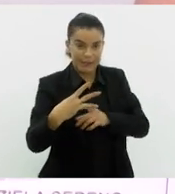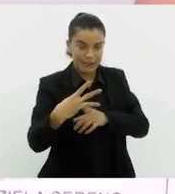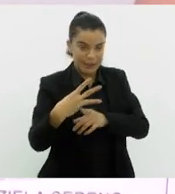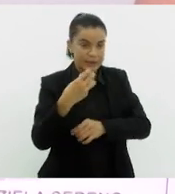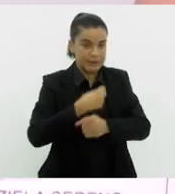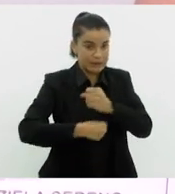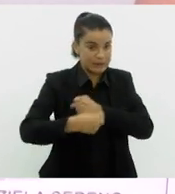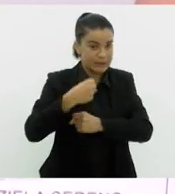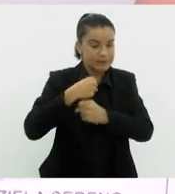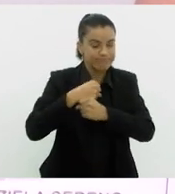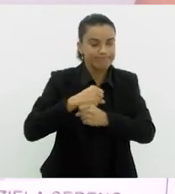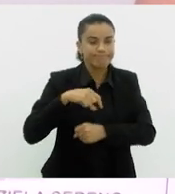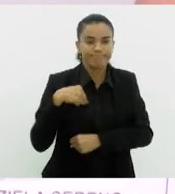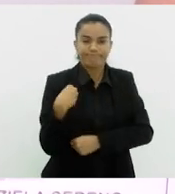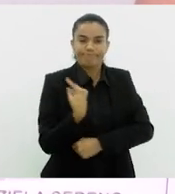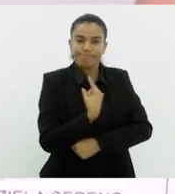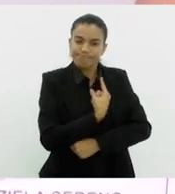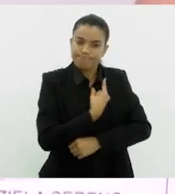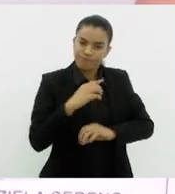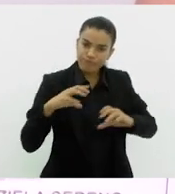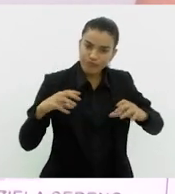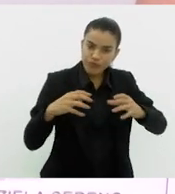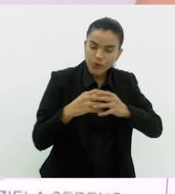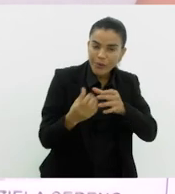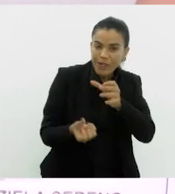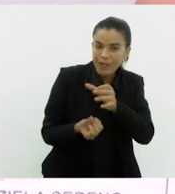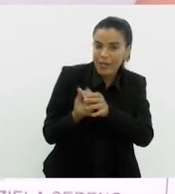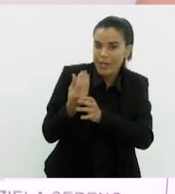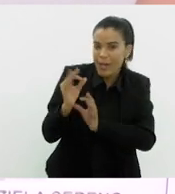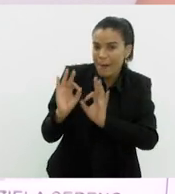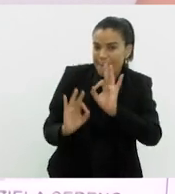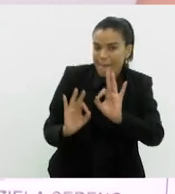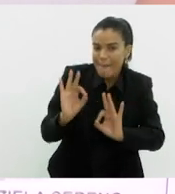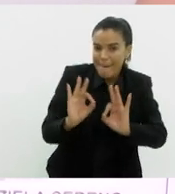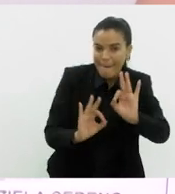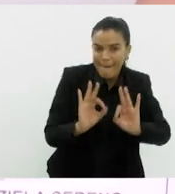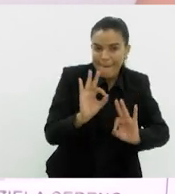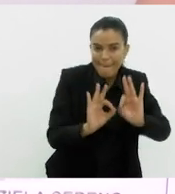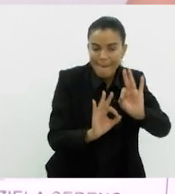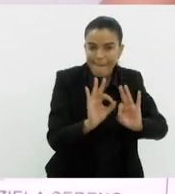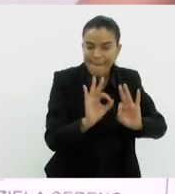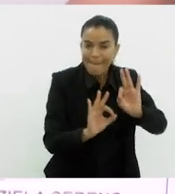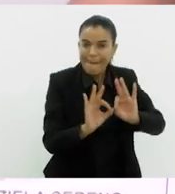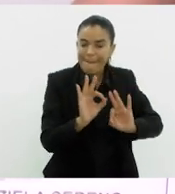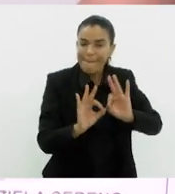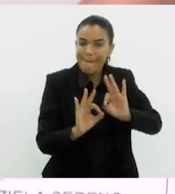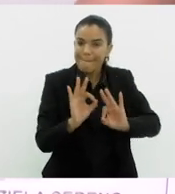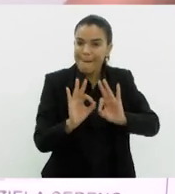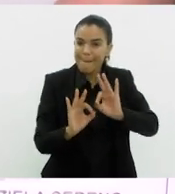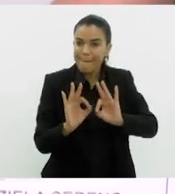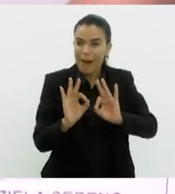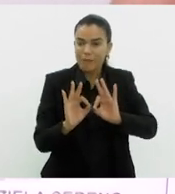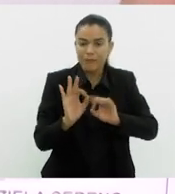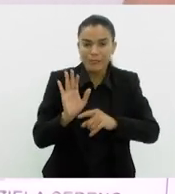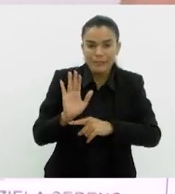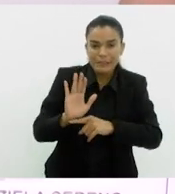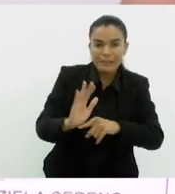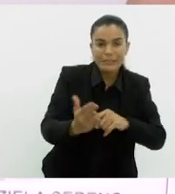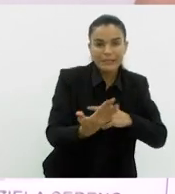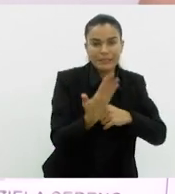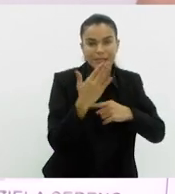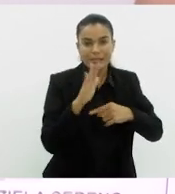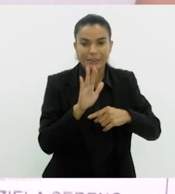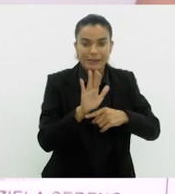a gente elabora junto com essa questão de se ajudar